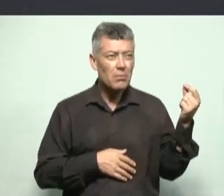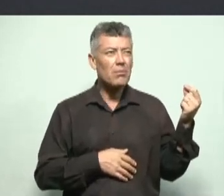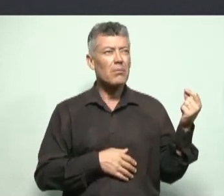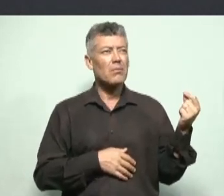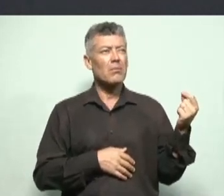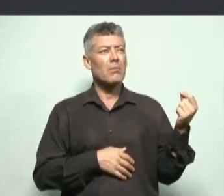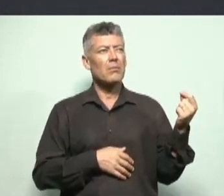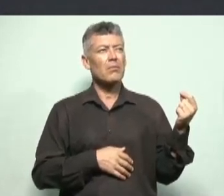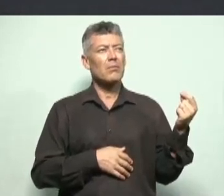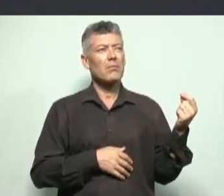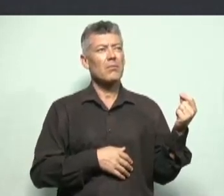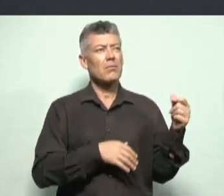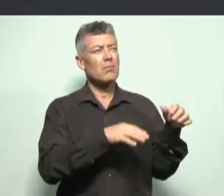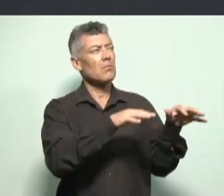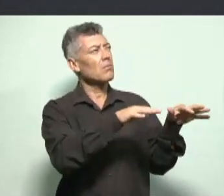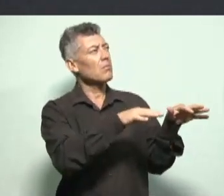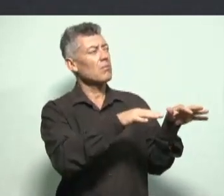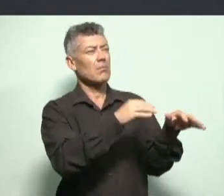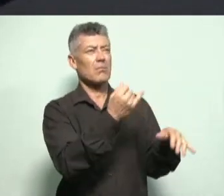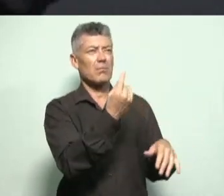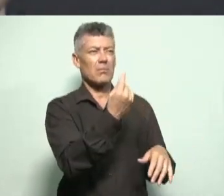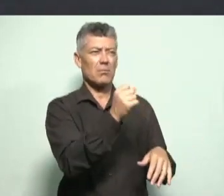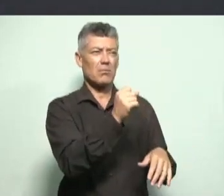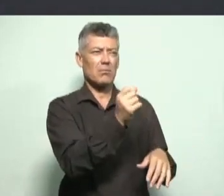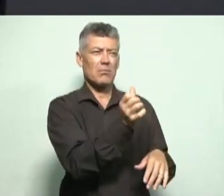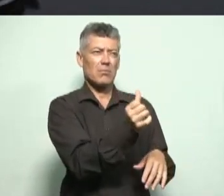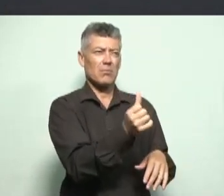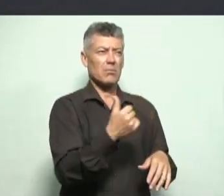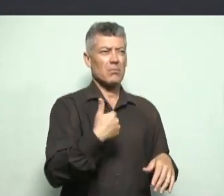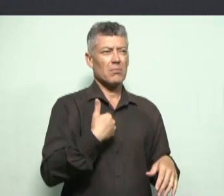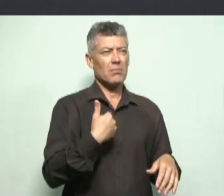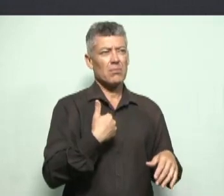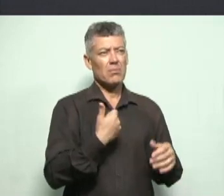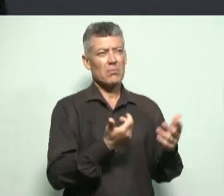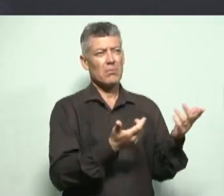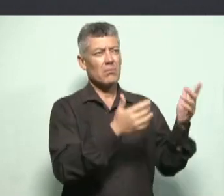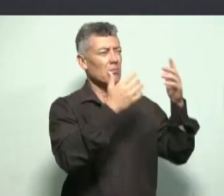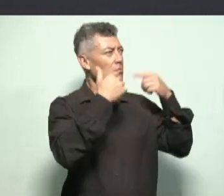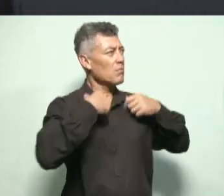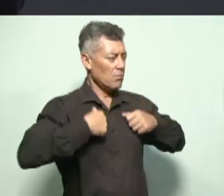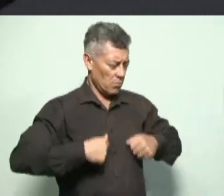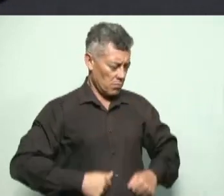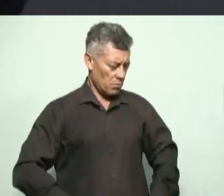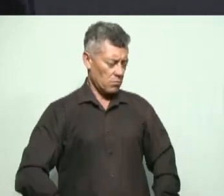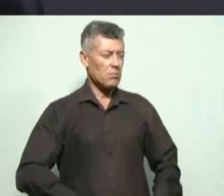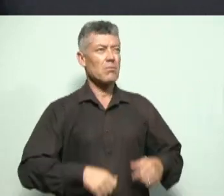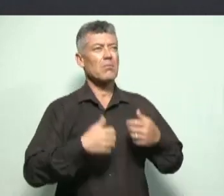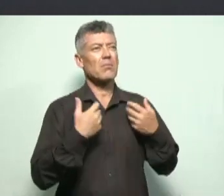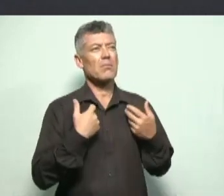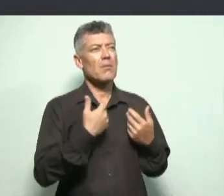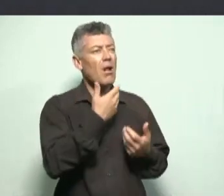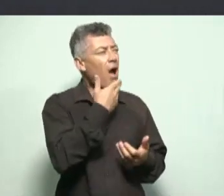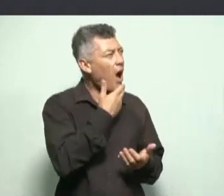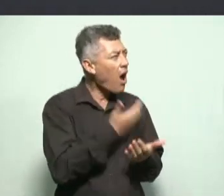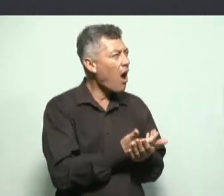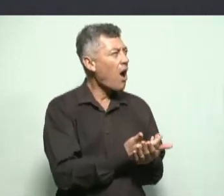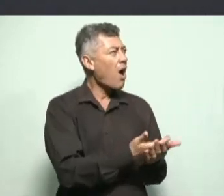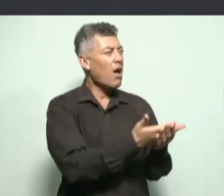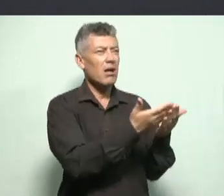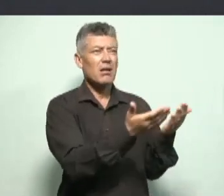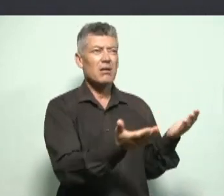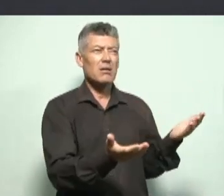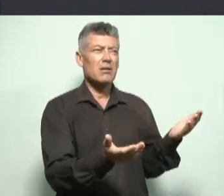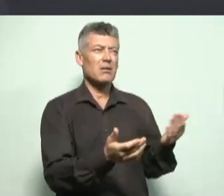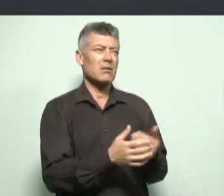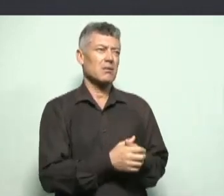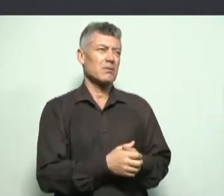televisão, censura para 18 anos, 16 anos, ali foi explícito, ali foi a coisa mais aberrante que uma